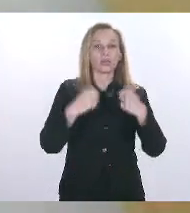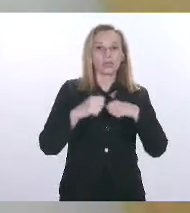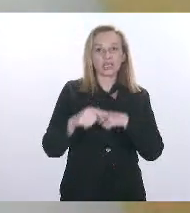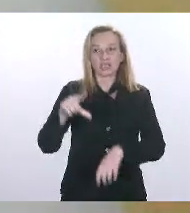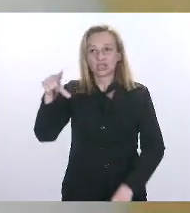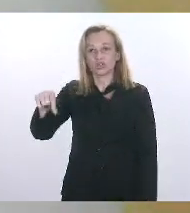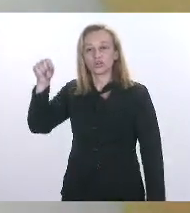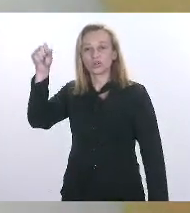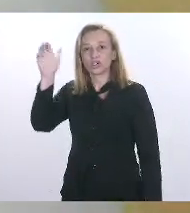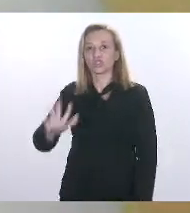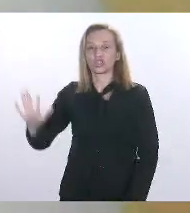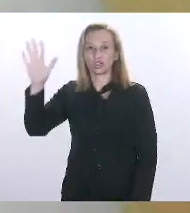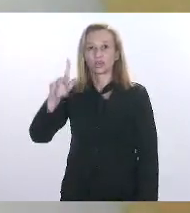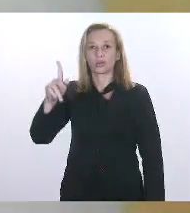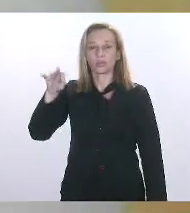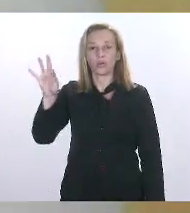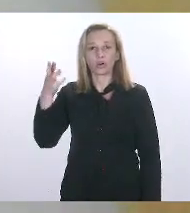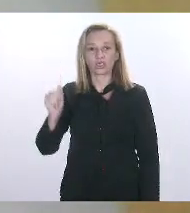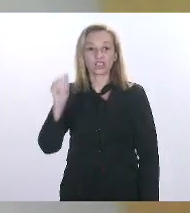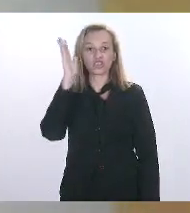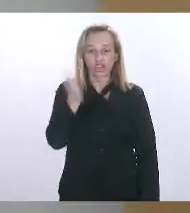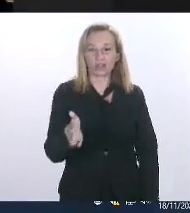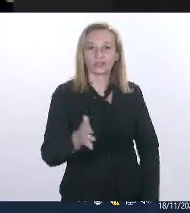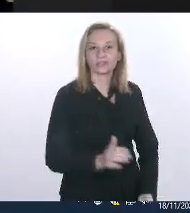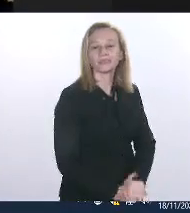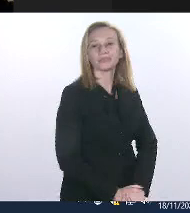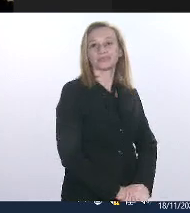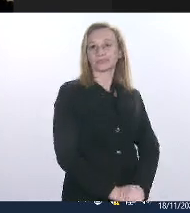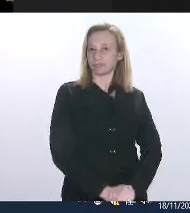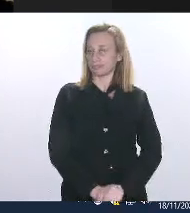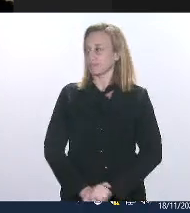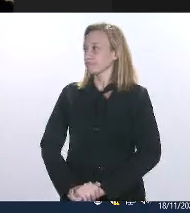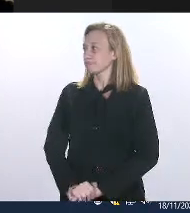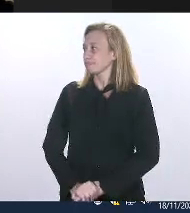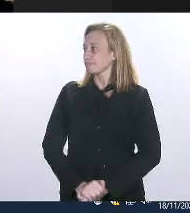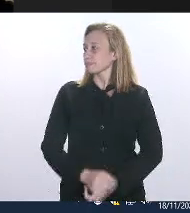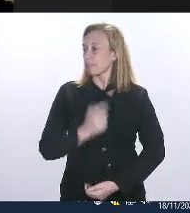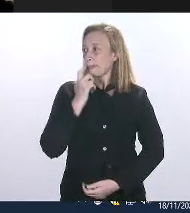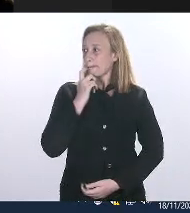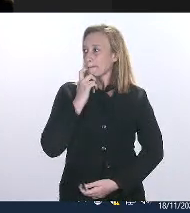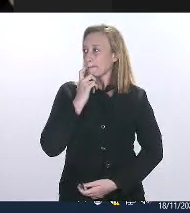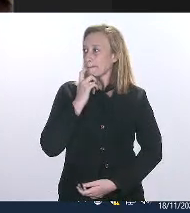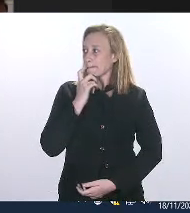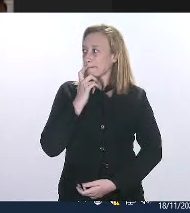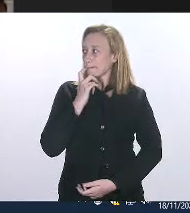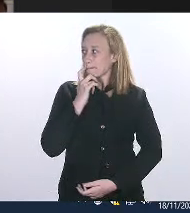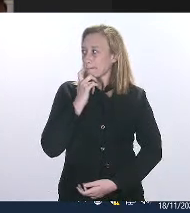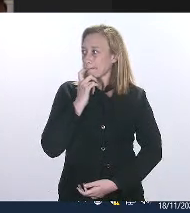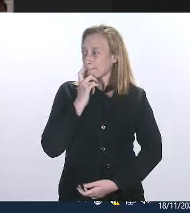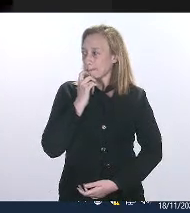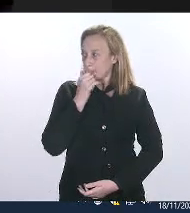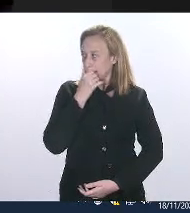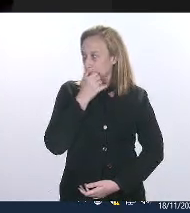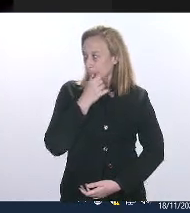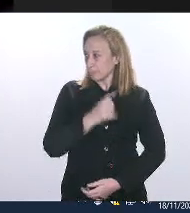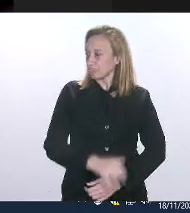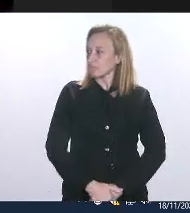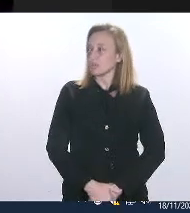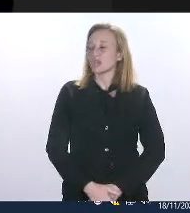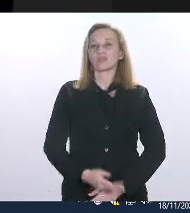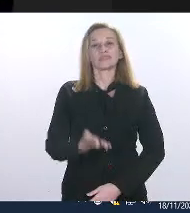diretor-geral Maurício Mota já. Muito obrigado. Senhora presidente. Muito obrigada,